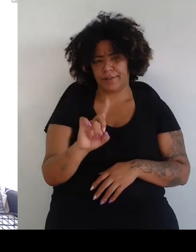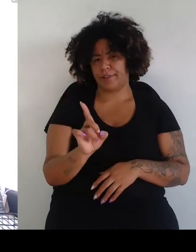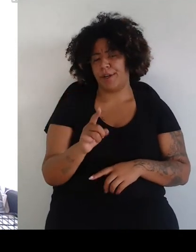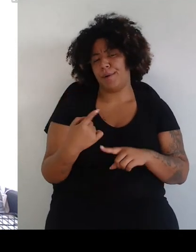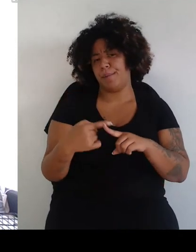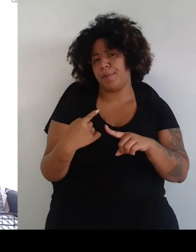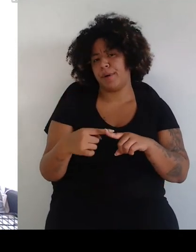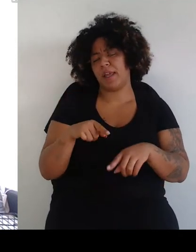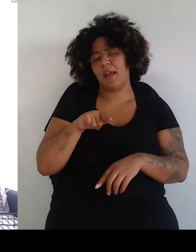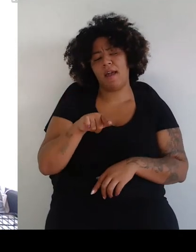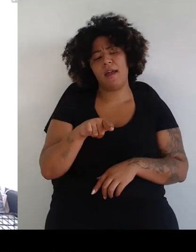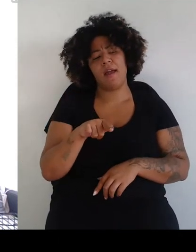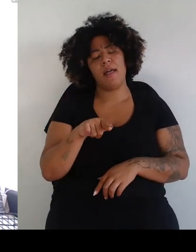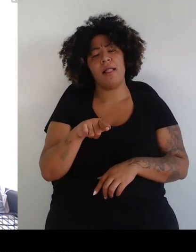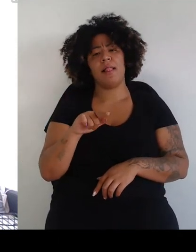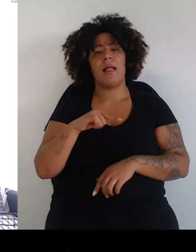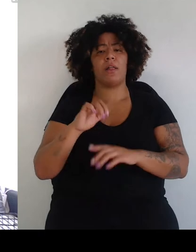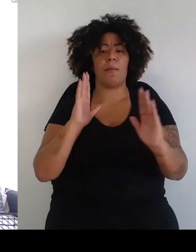na sua época